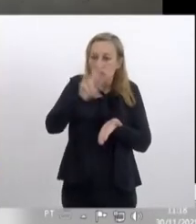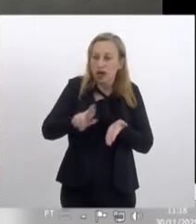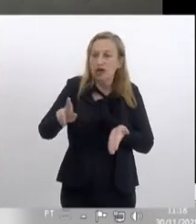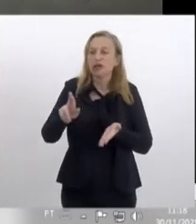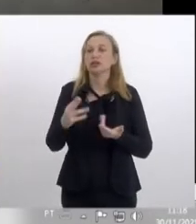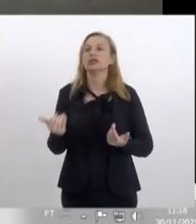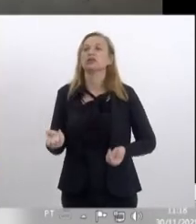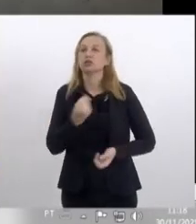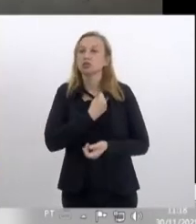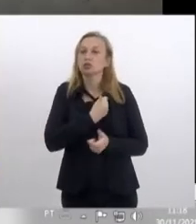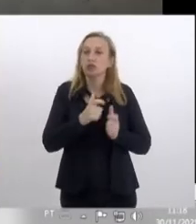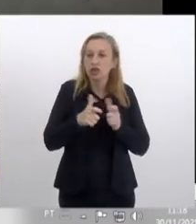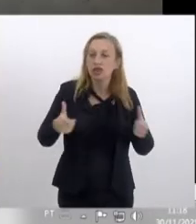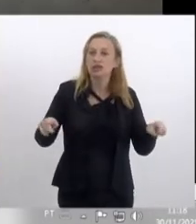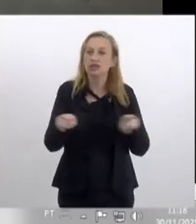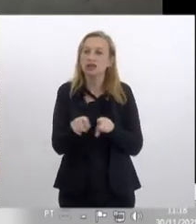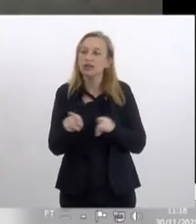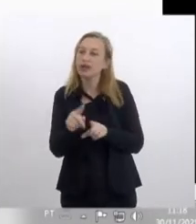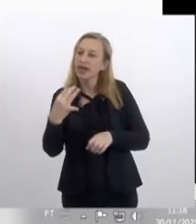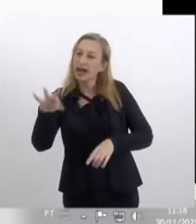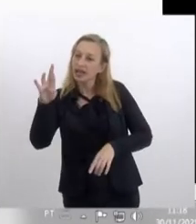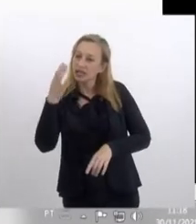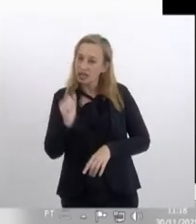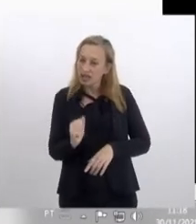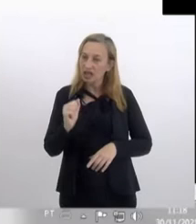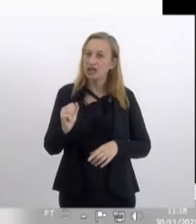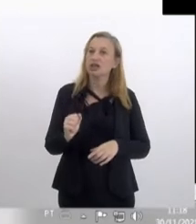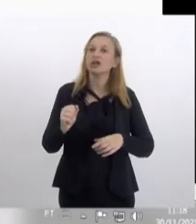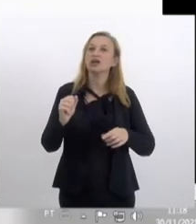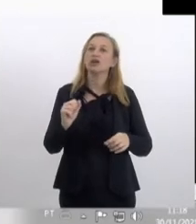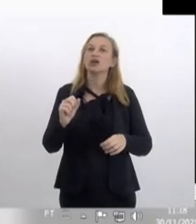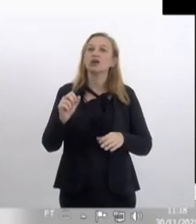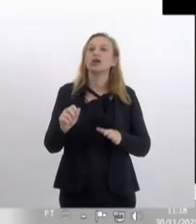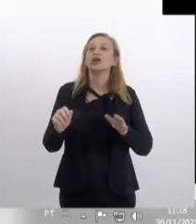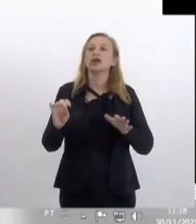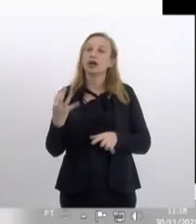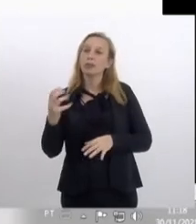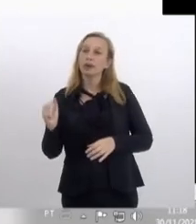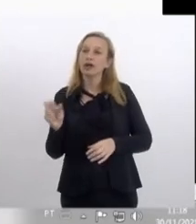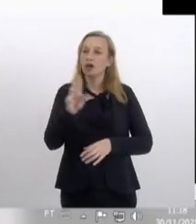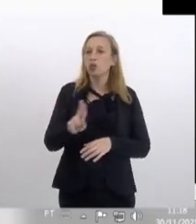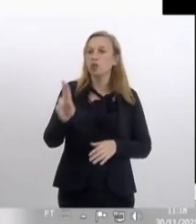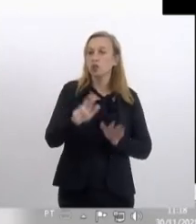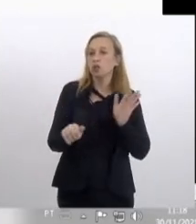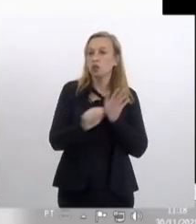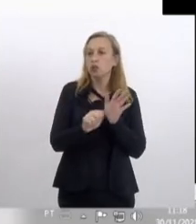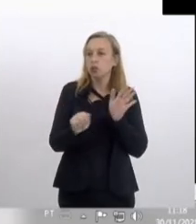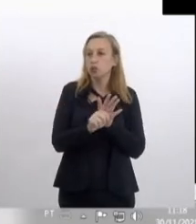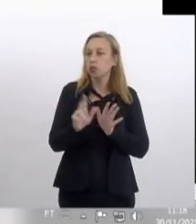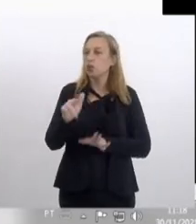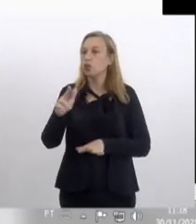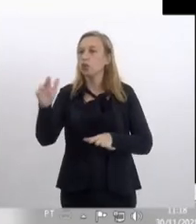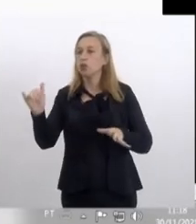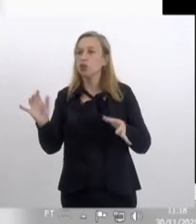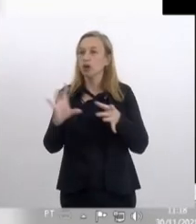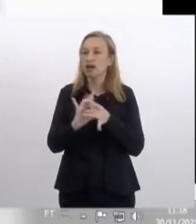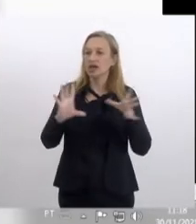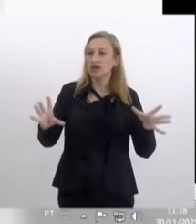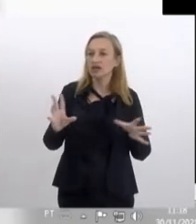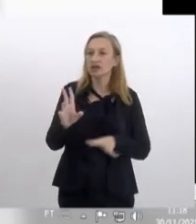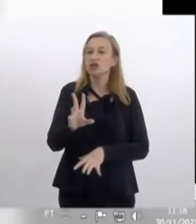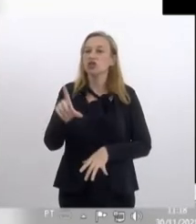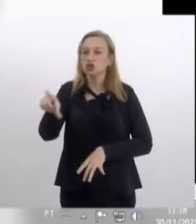Também temos cartilhas, estamos trabalhando com uma campanha de prevenção ao uso de drogas, você nunca será livre se escolher usar